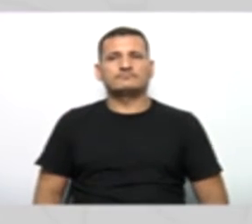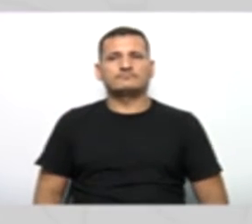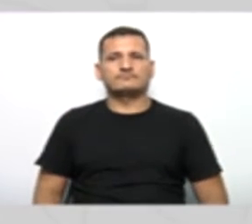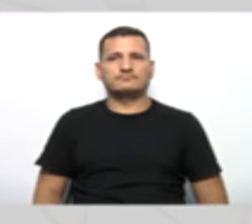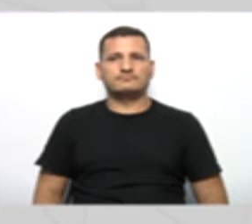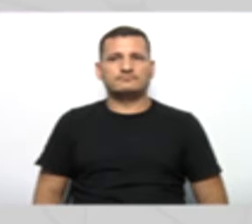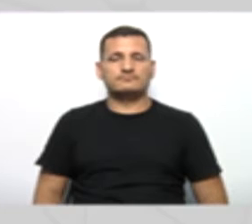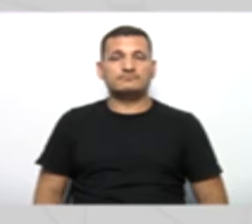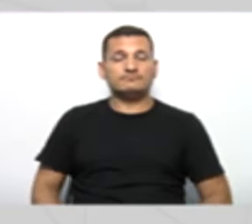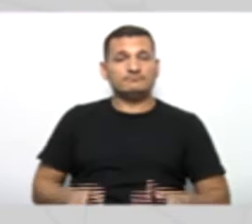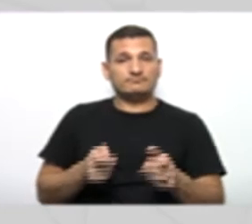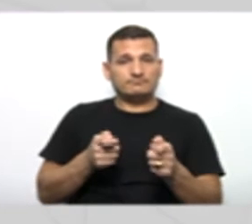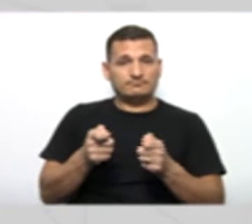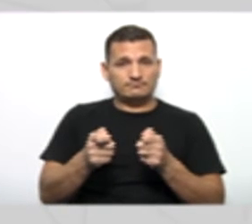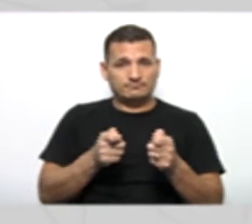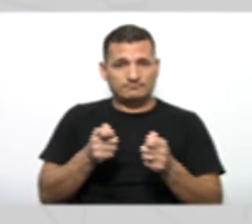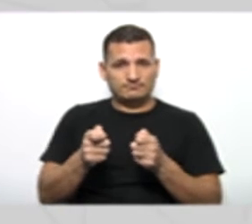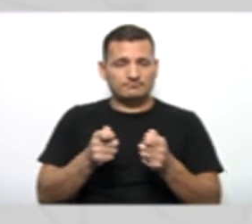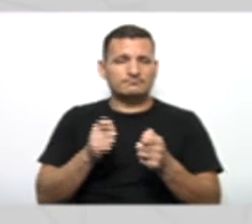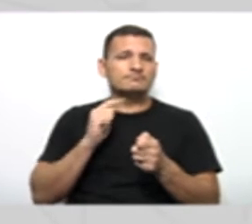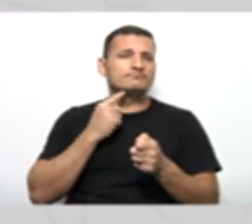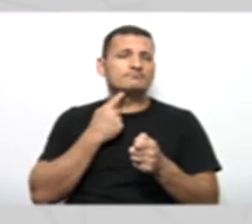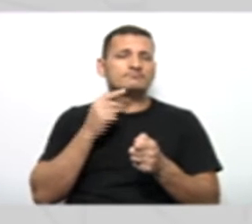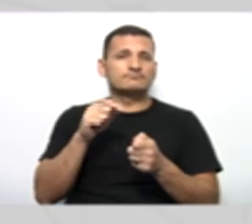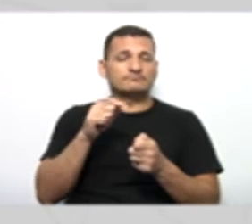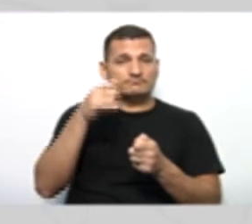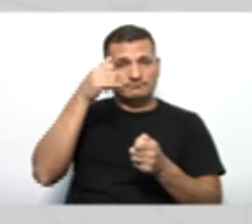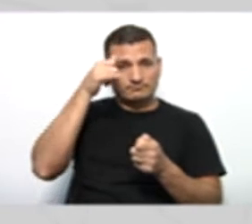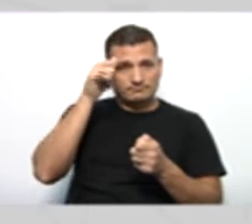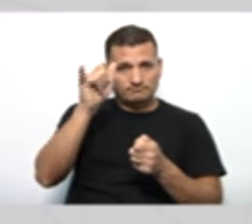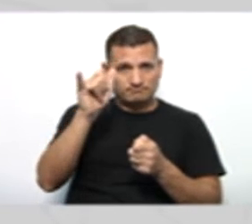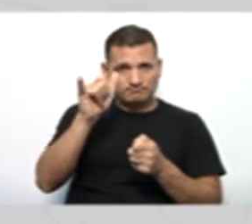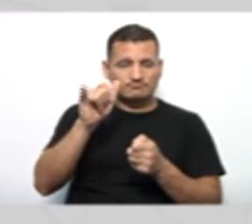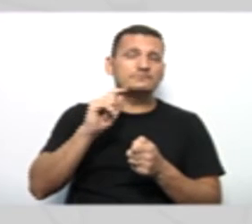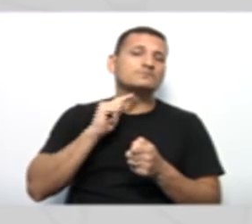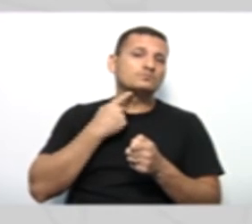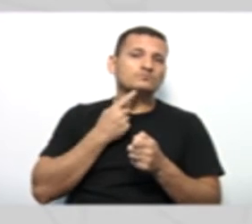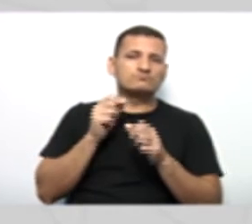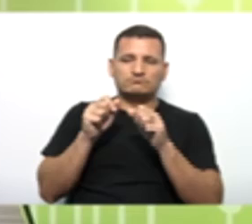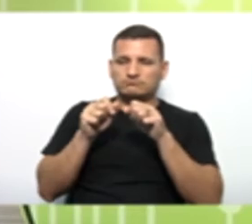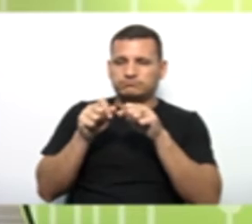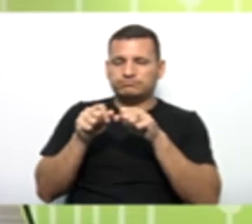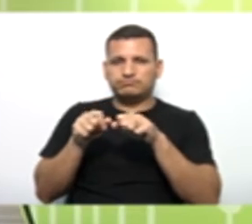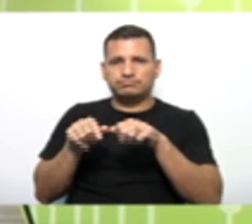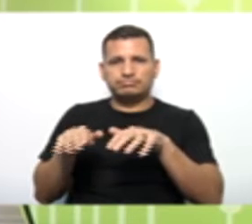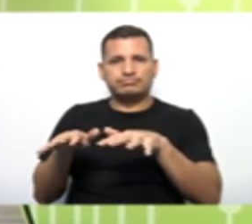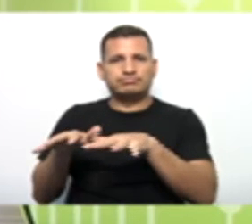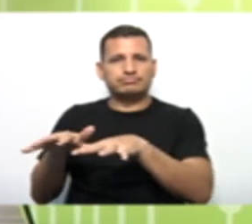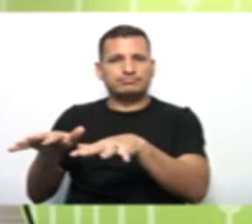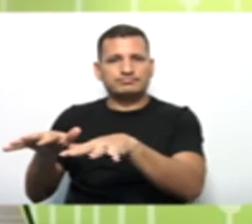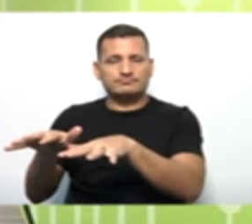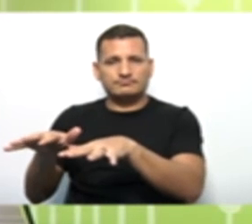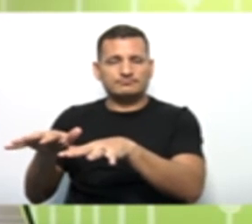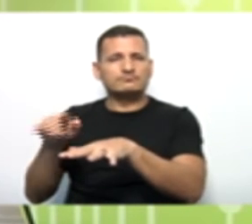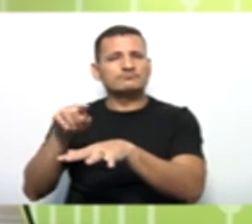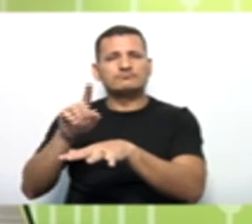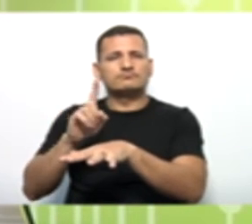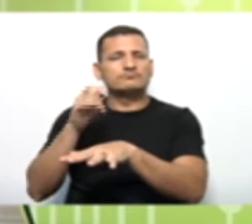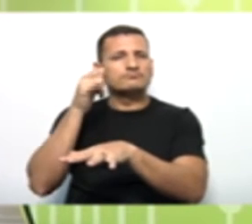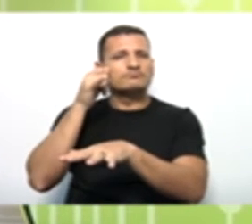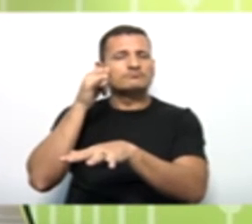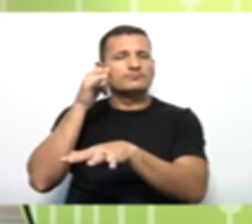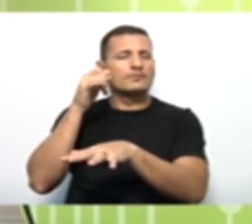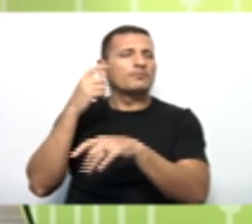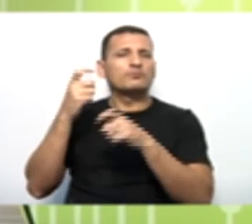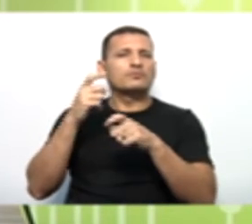O controle da poluição é impedir que o poluente chegue ao meio ambiente. Então, você não vai estar preocupado em reduzir a quantidade de poluente que